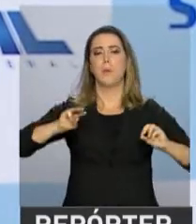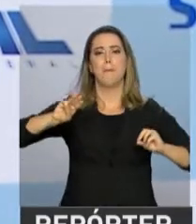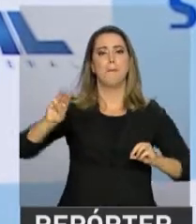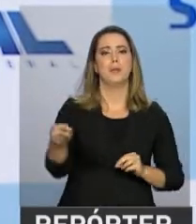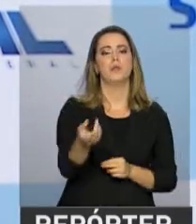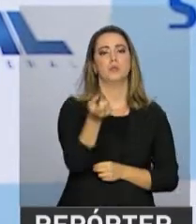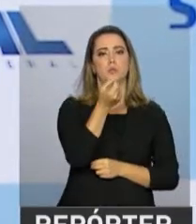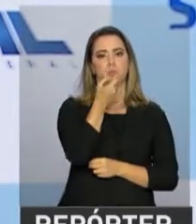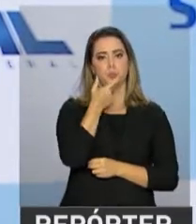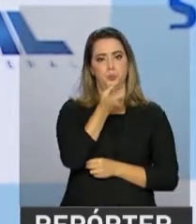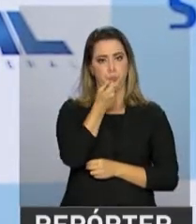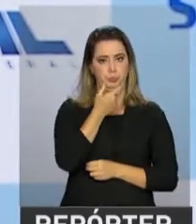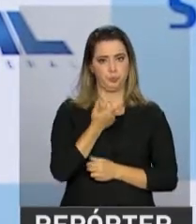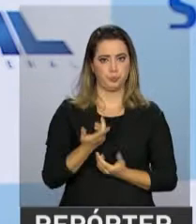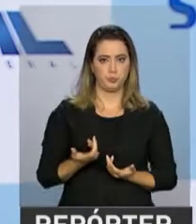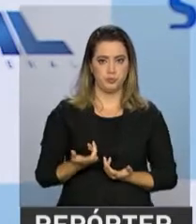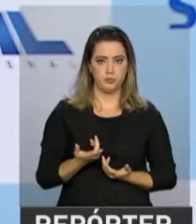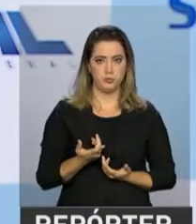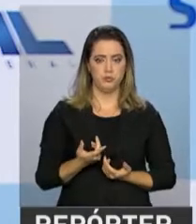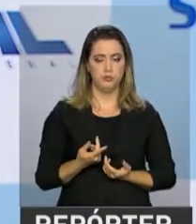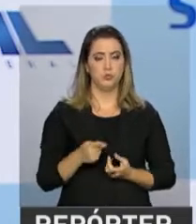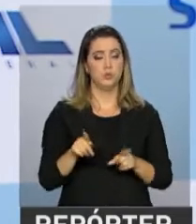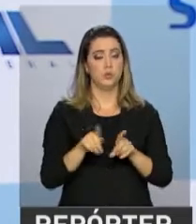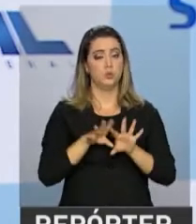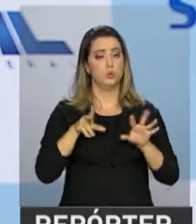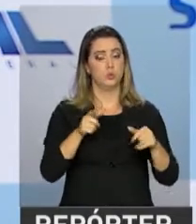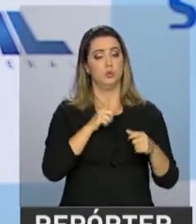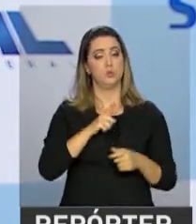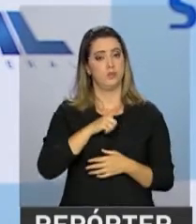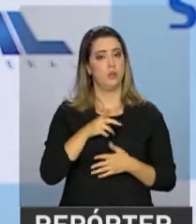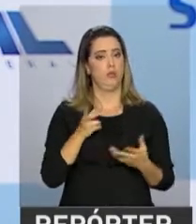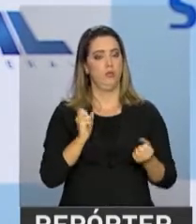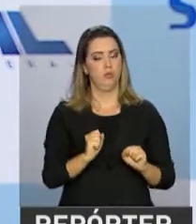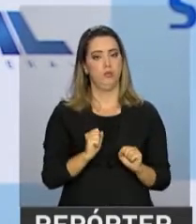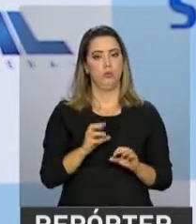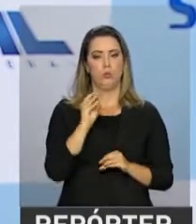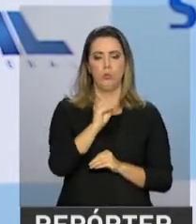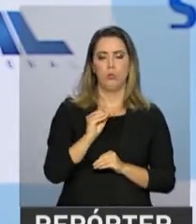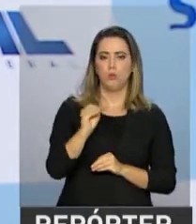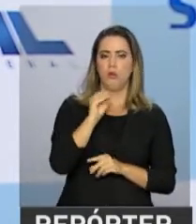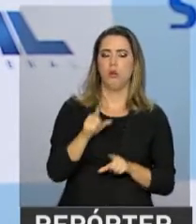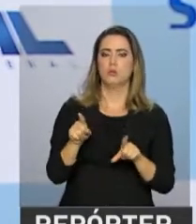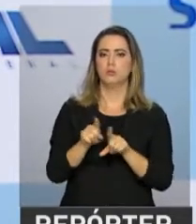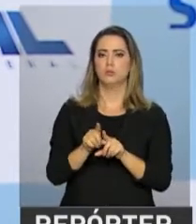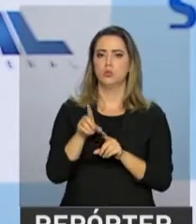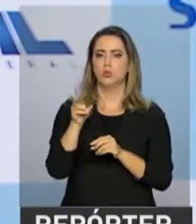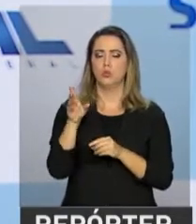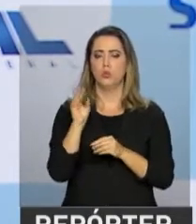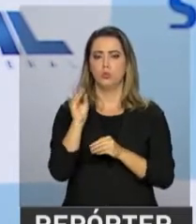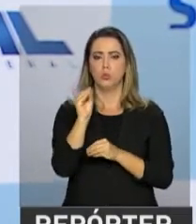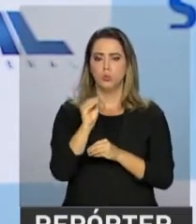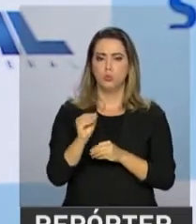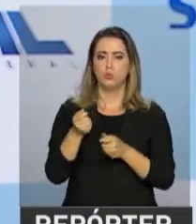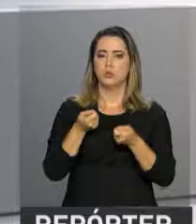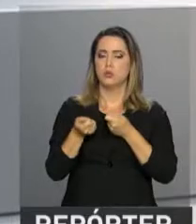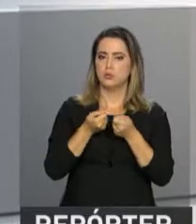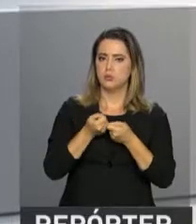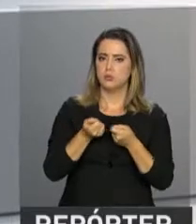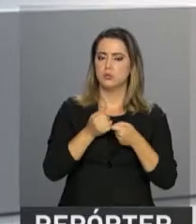doses dessas de penicilina para que todos tenham as devidas condições de fazer o